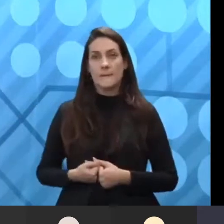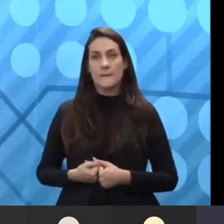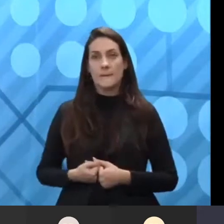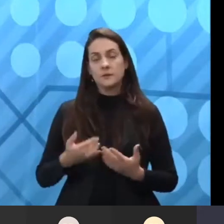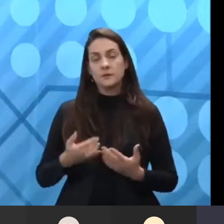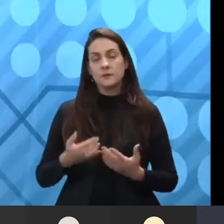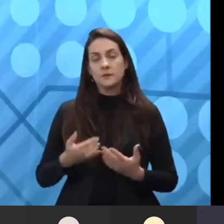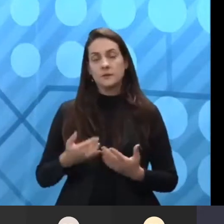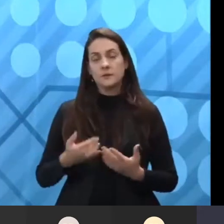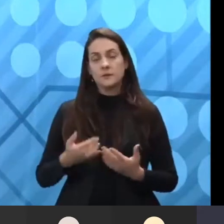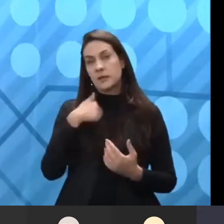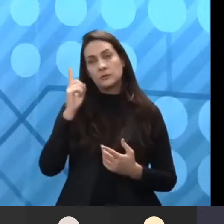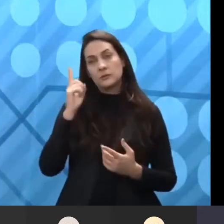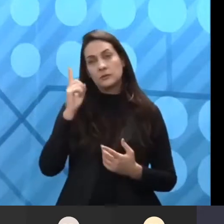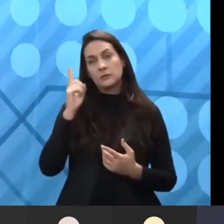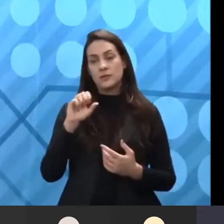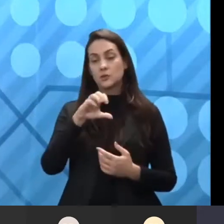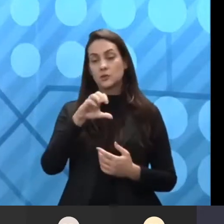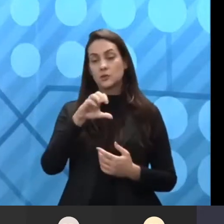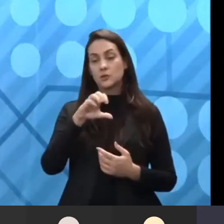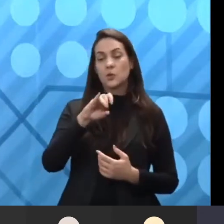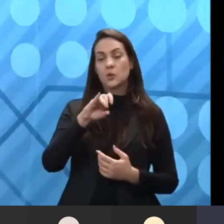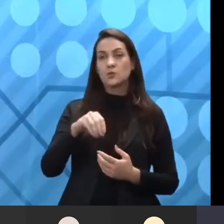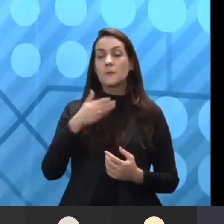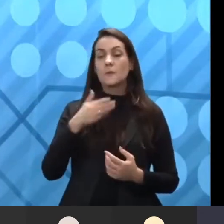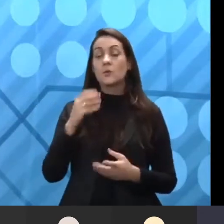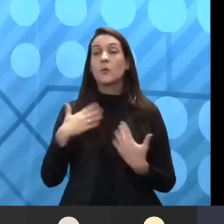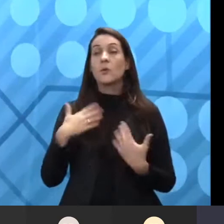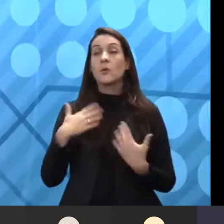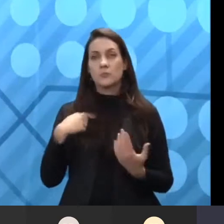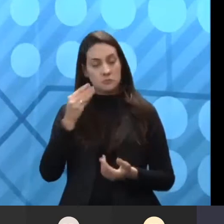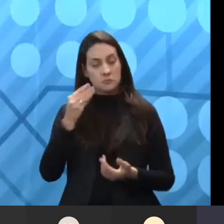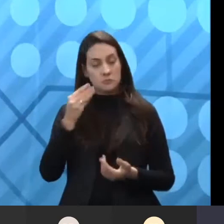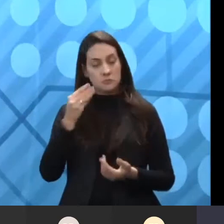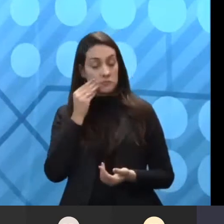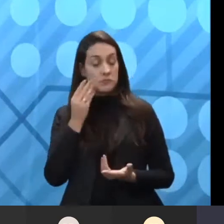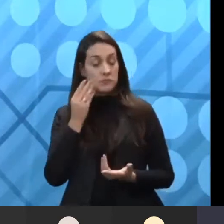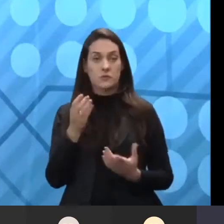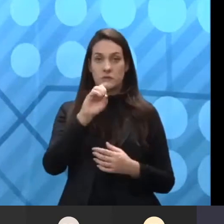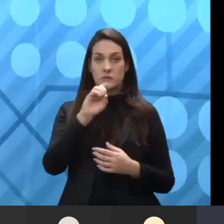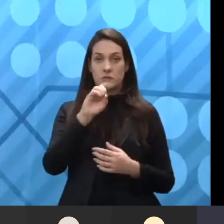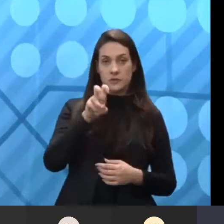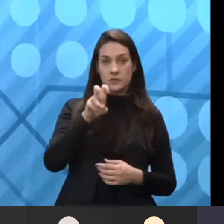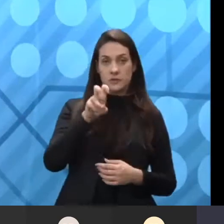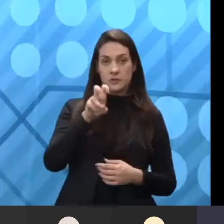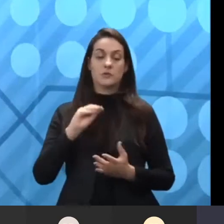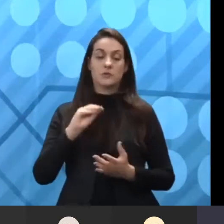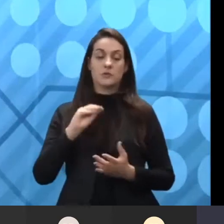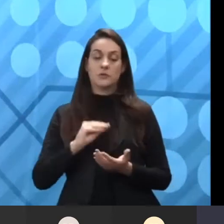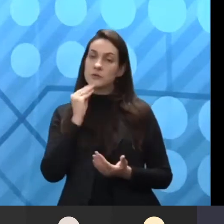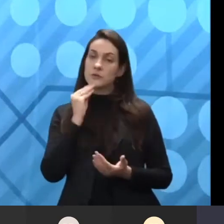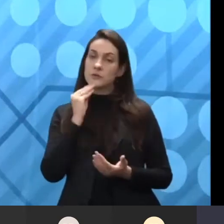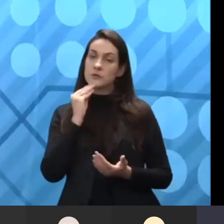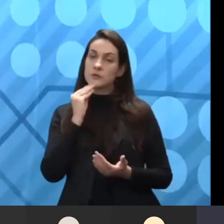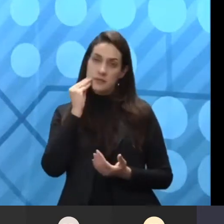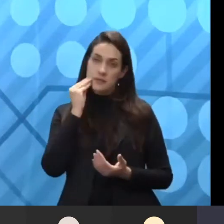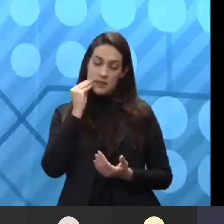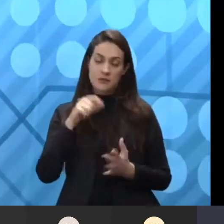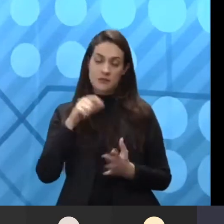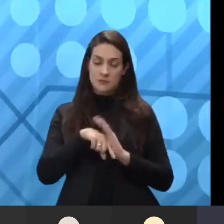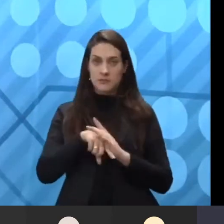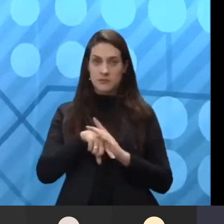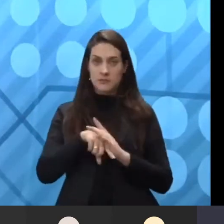melhor concentração para o hipoclorito de sódio. Então, você faz testes, testa 0,5%, testa 1%, testa